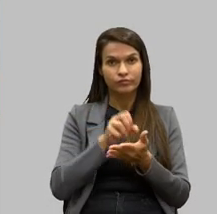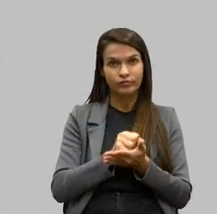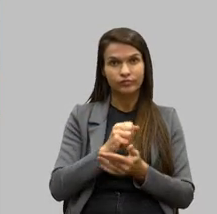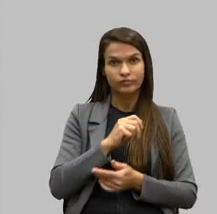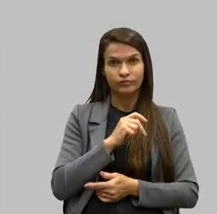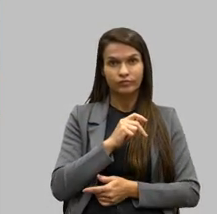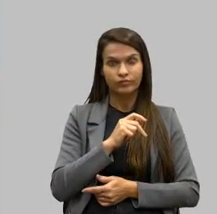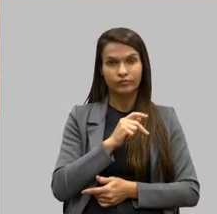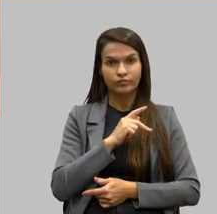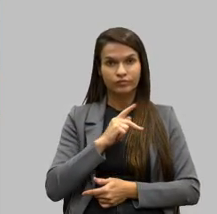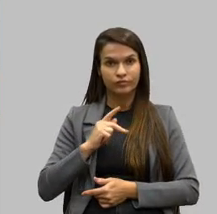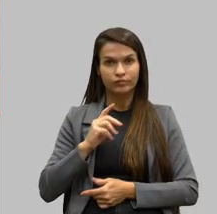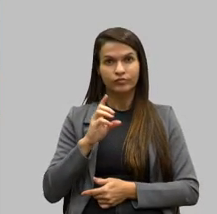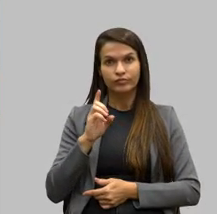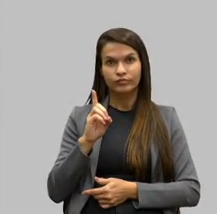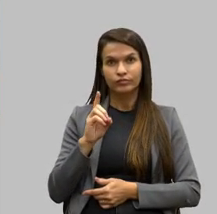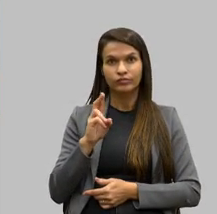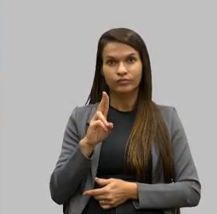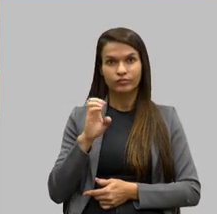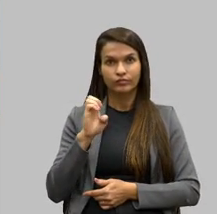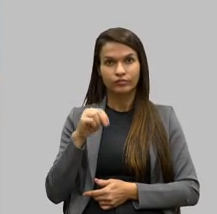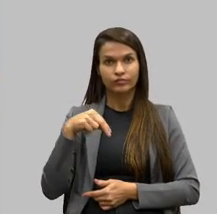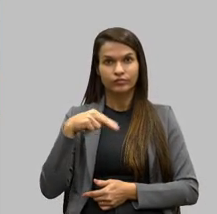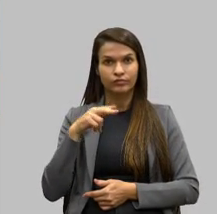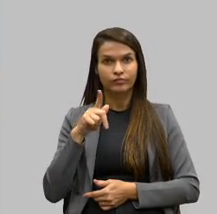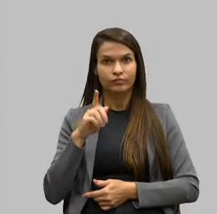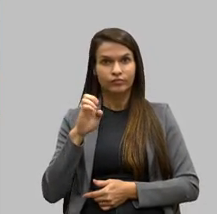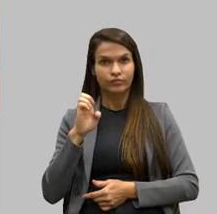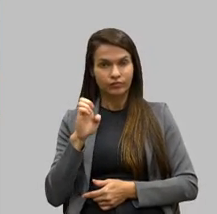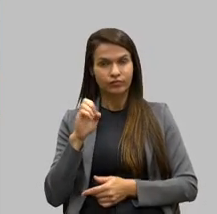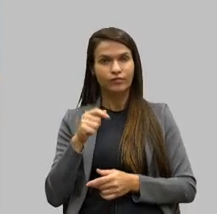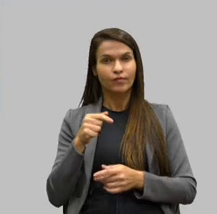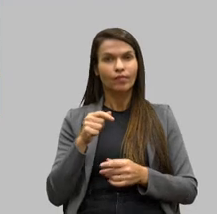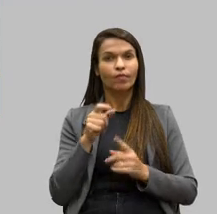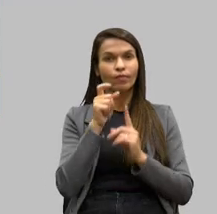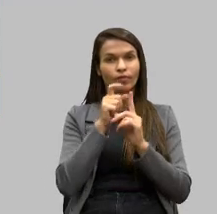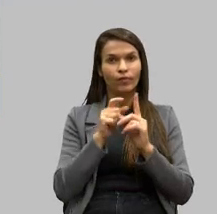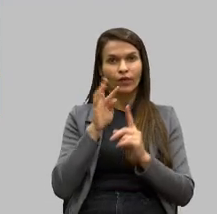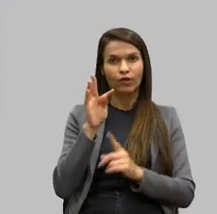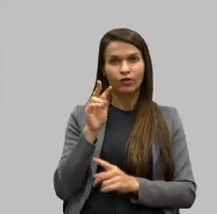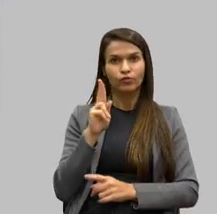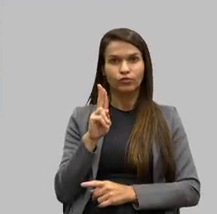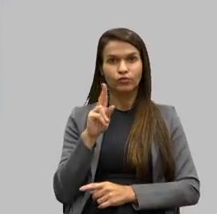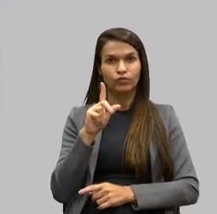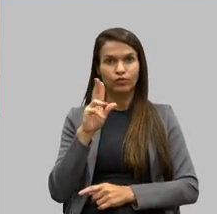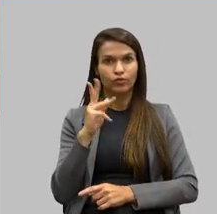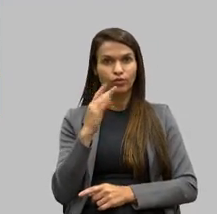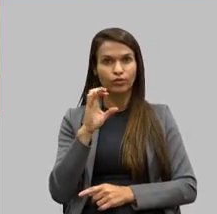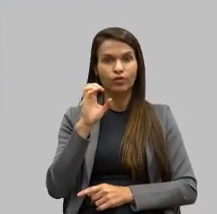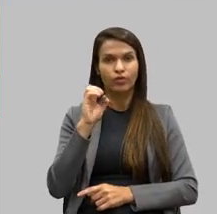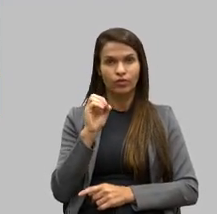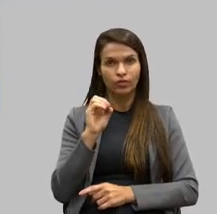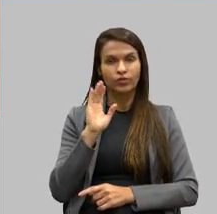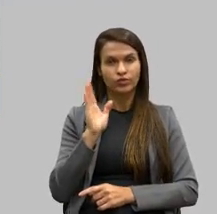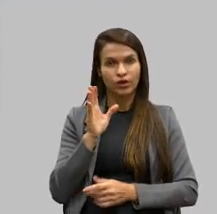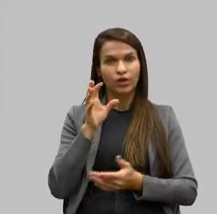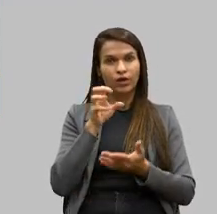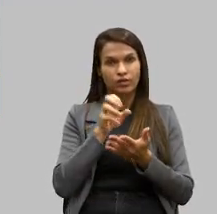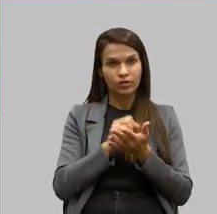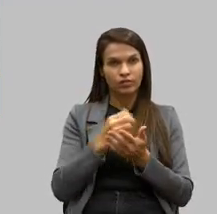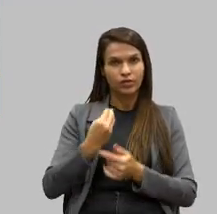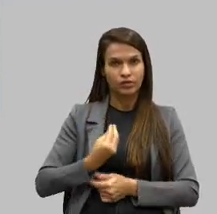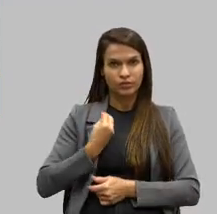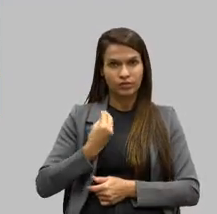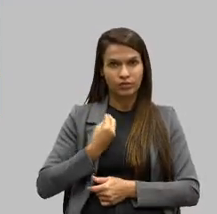da Dueng, Túlio, que está aqui conosco também. Da direção do Sindhute, eu já registrei a presença.